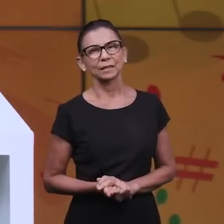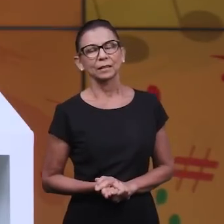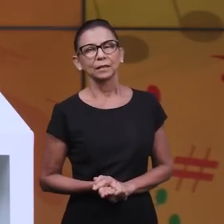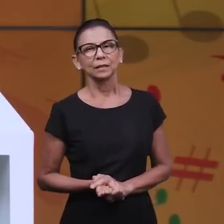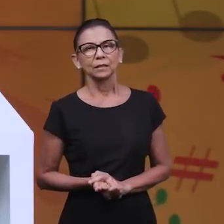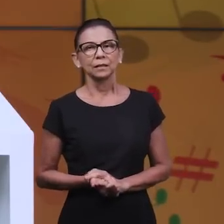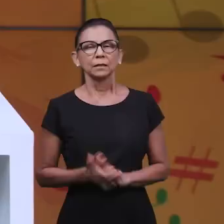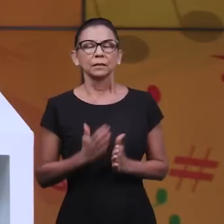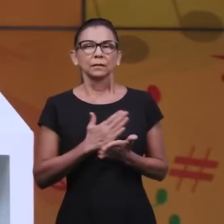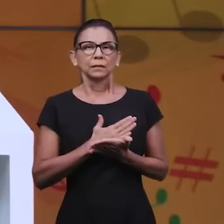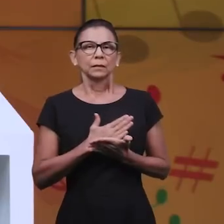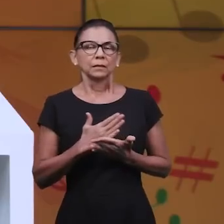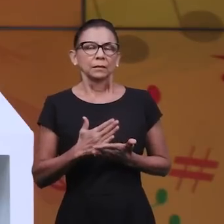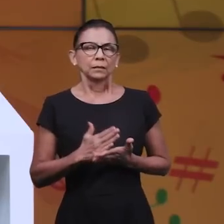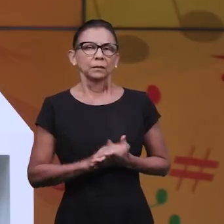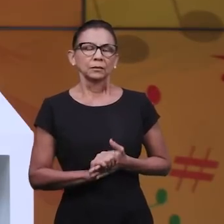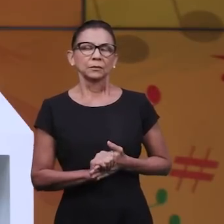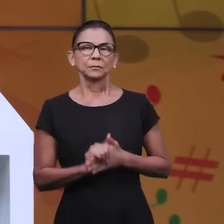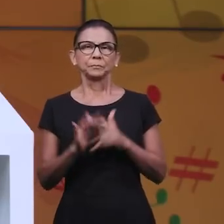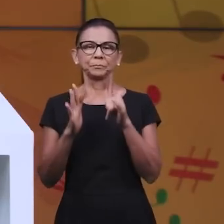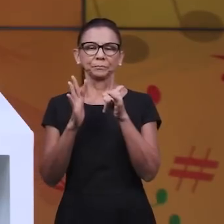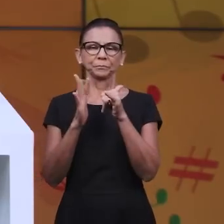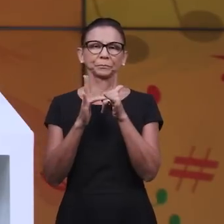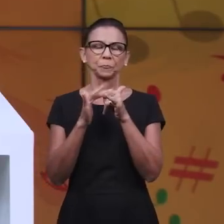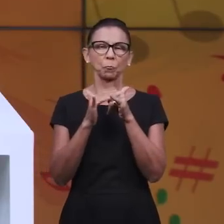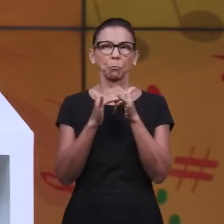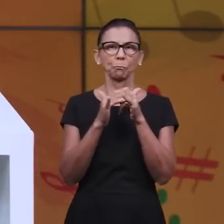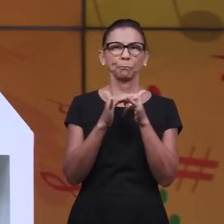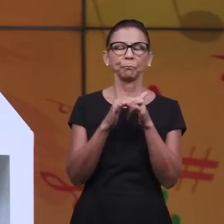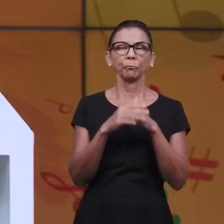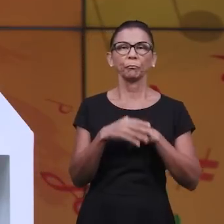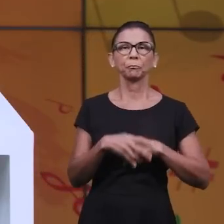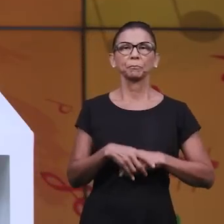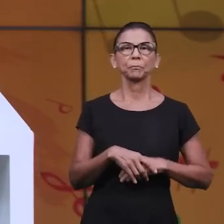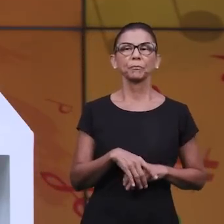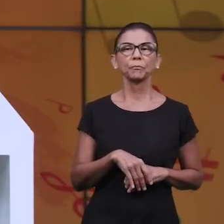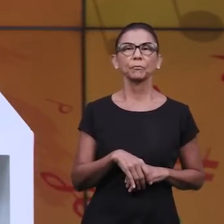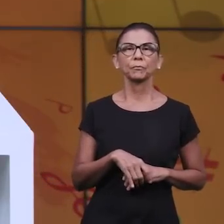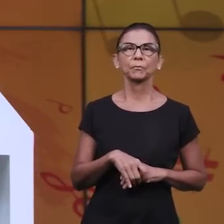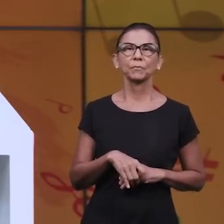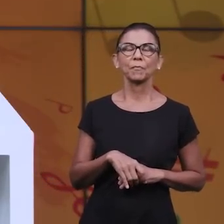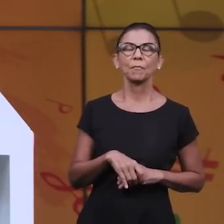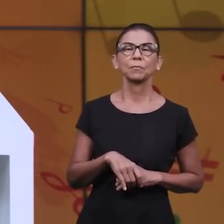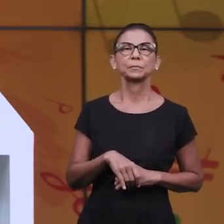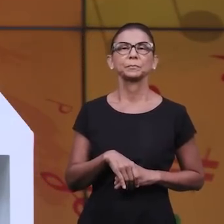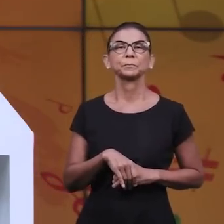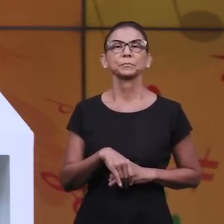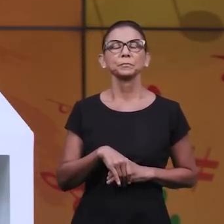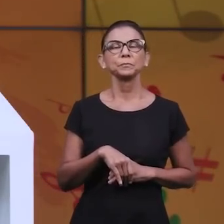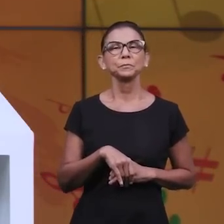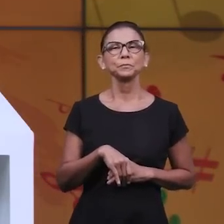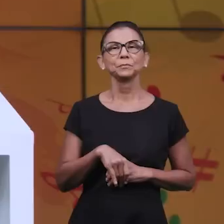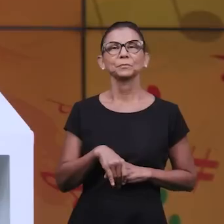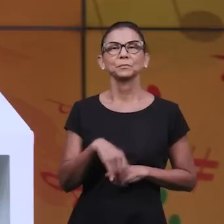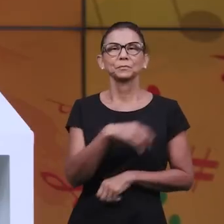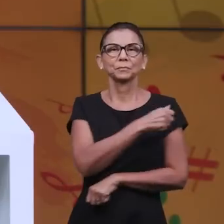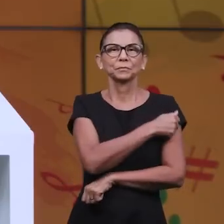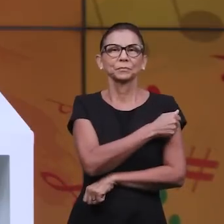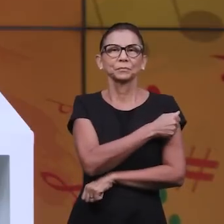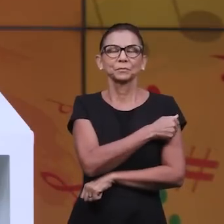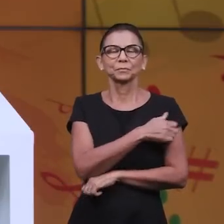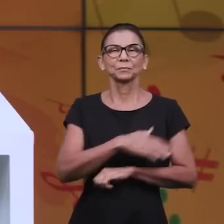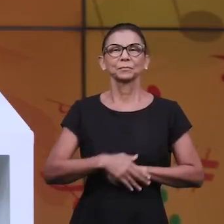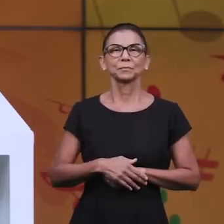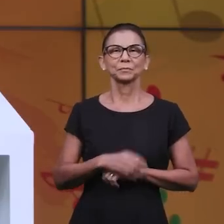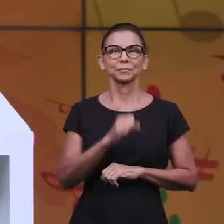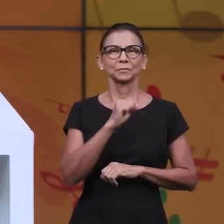vamos começar com a escaleta. Foi até o pedido do nosso querido Samuel que tivesse mais um louvor